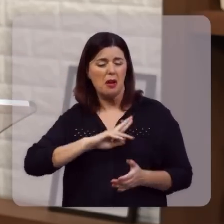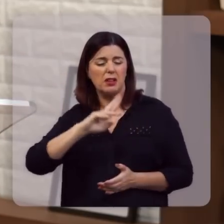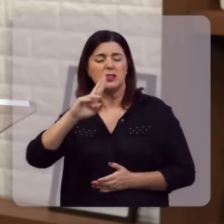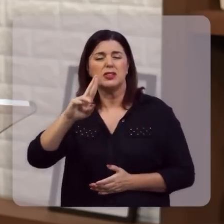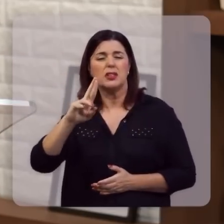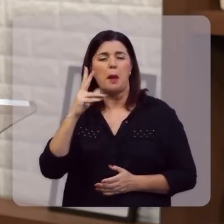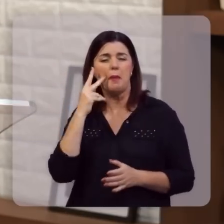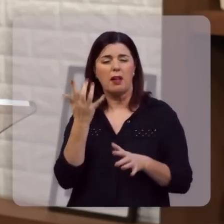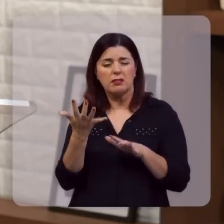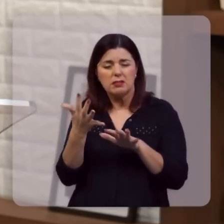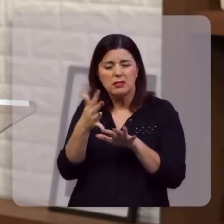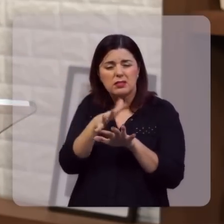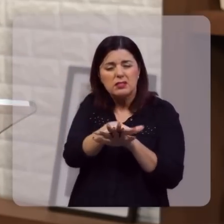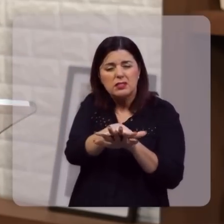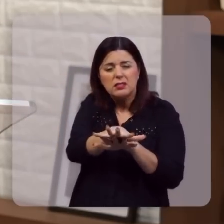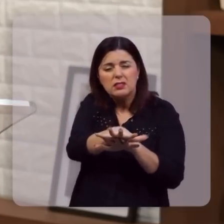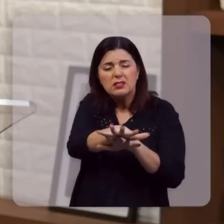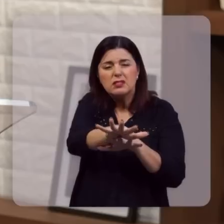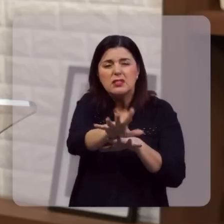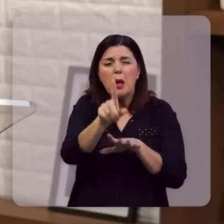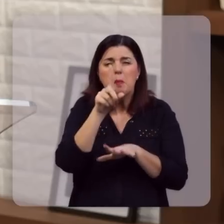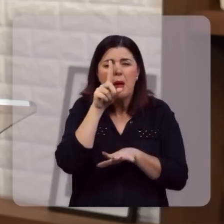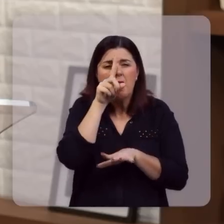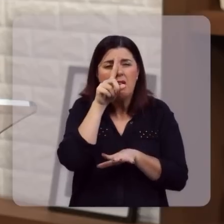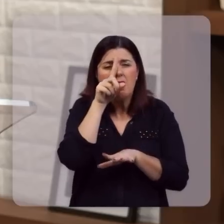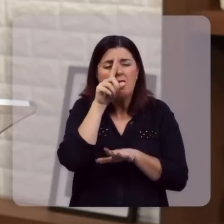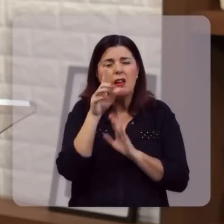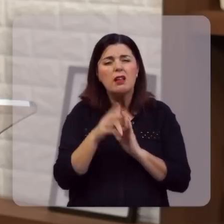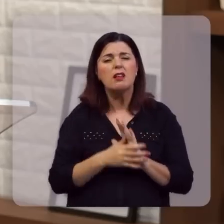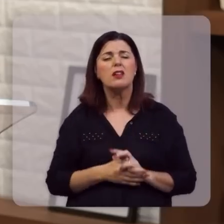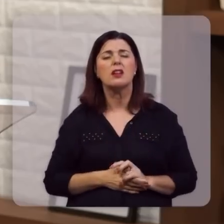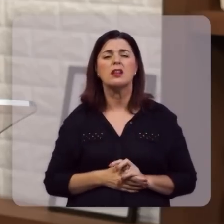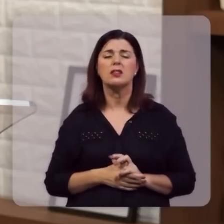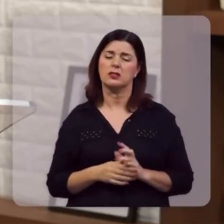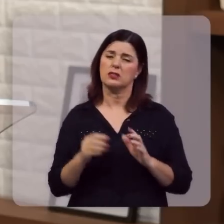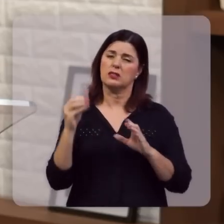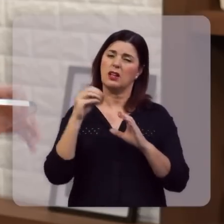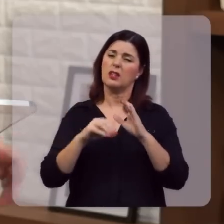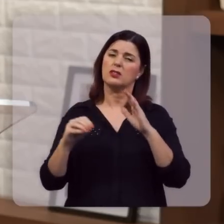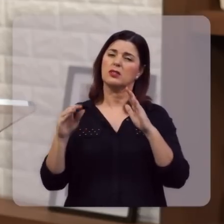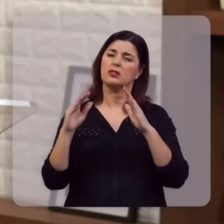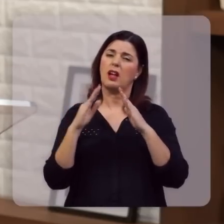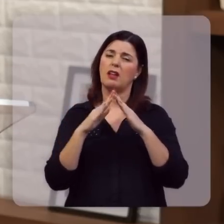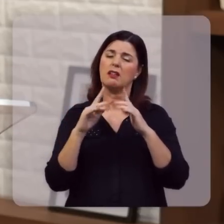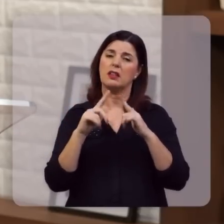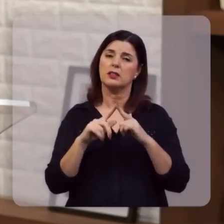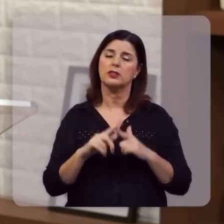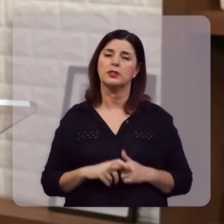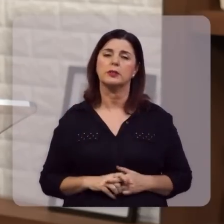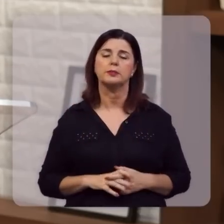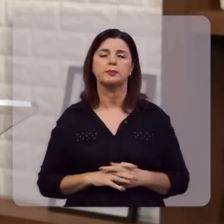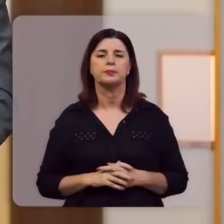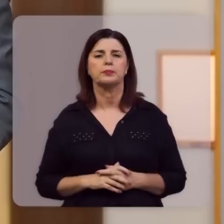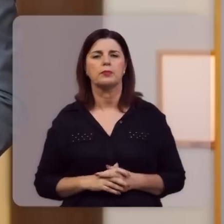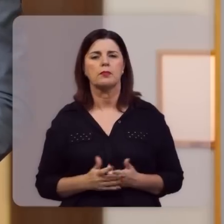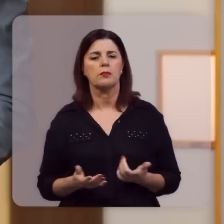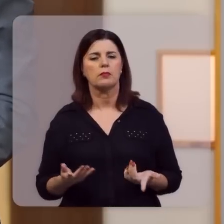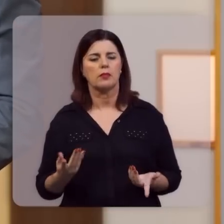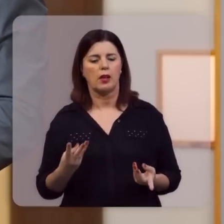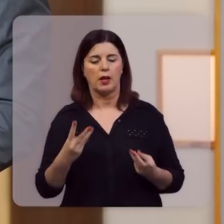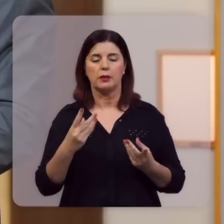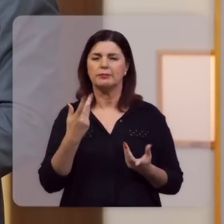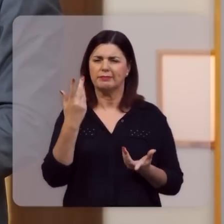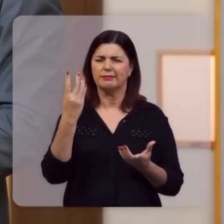se infiltrando sorrateiramente, perigosamente, nos arraiais evangélicos. É o